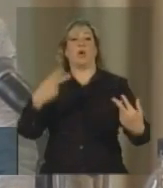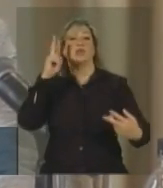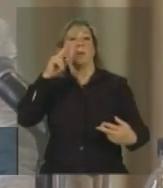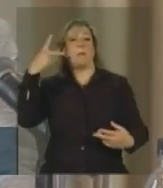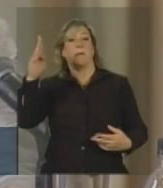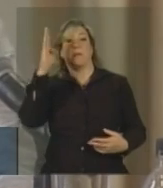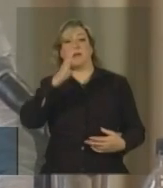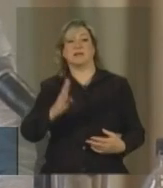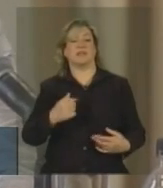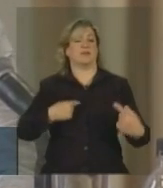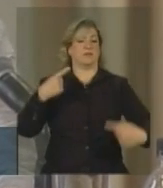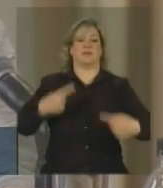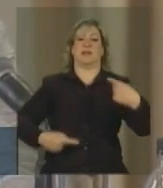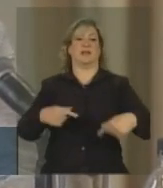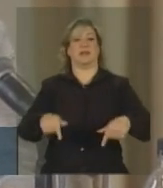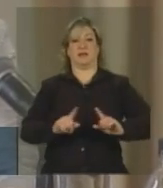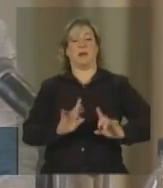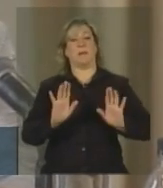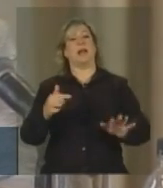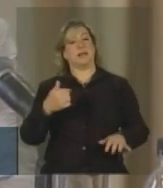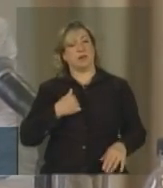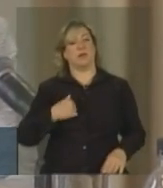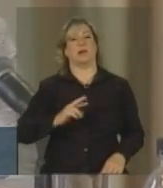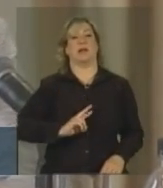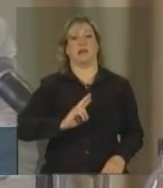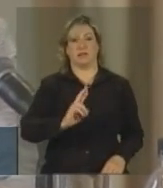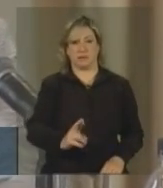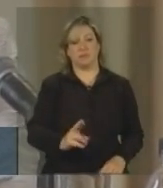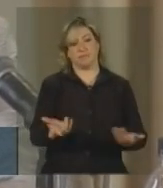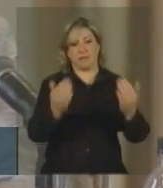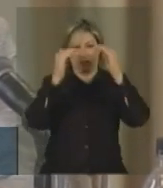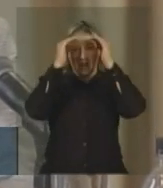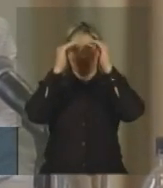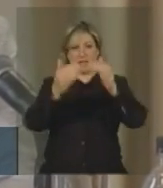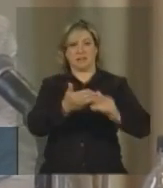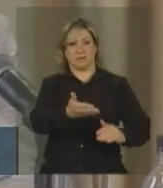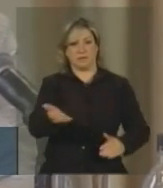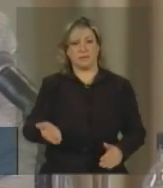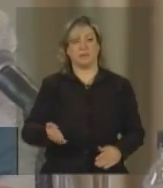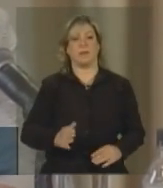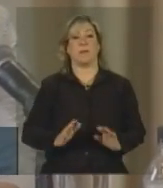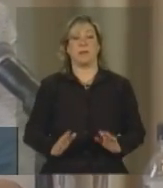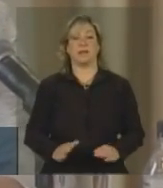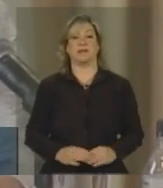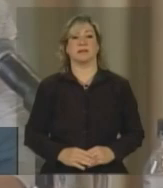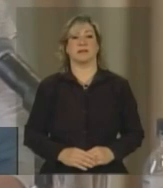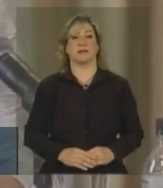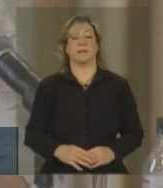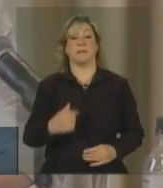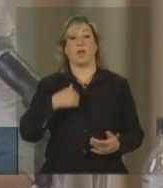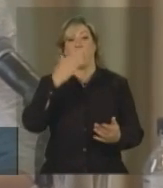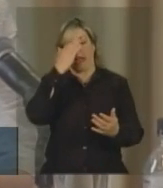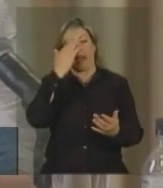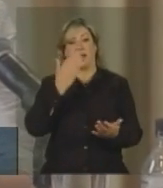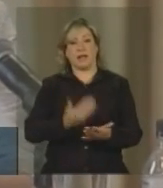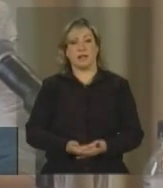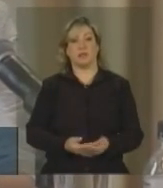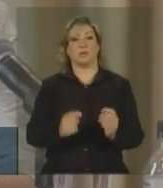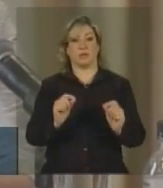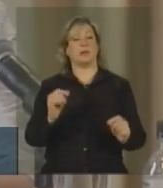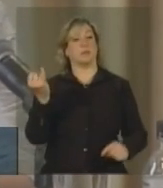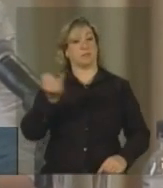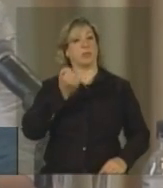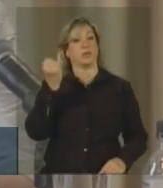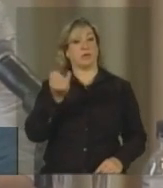simplificadamente, não vamos debater isso aqui, mas eu respondo por respeito, eu acredito que é importante a aprovação